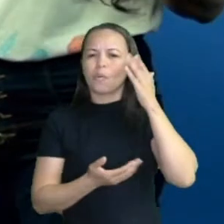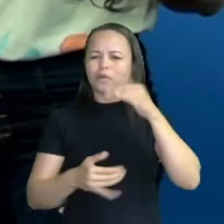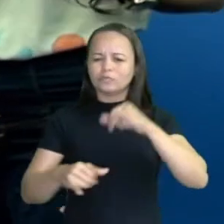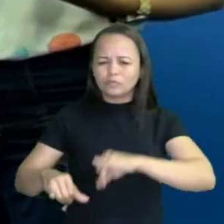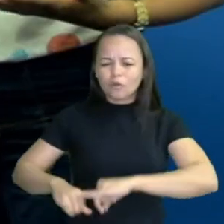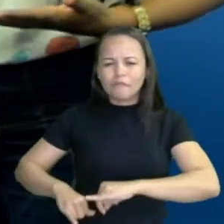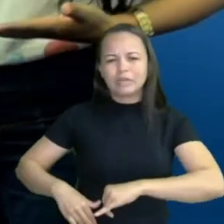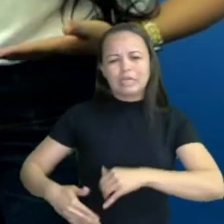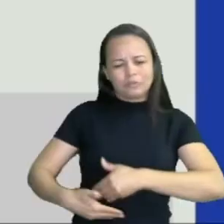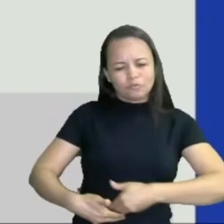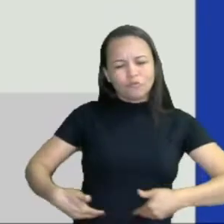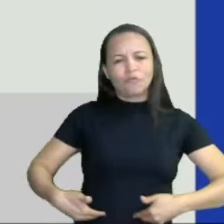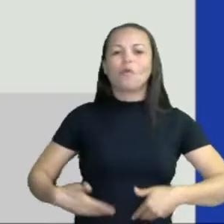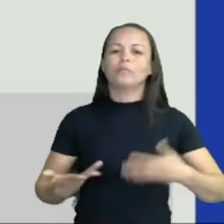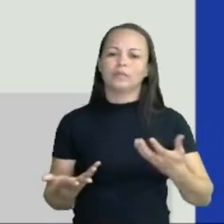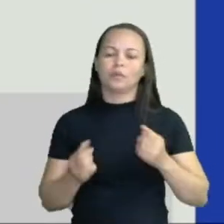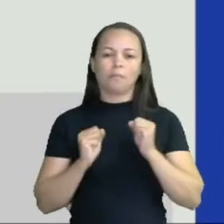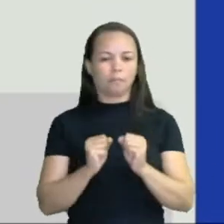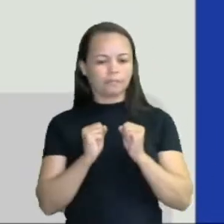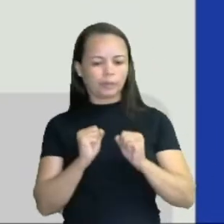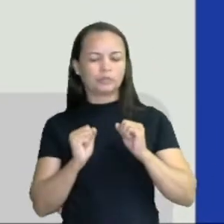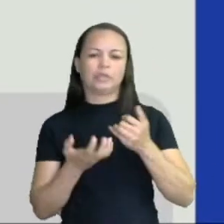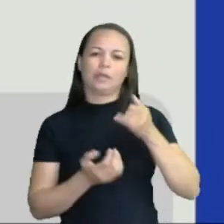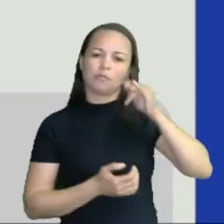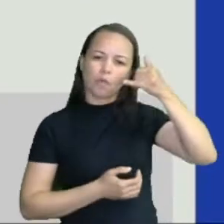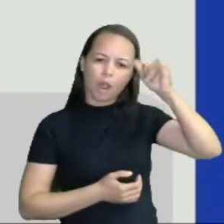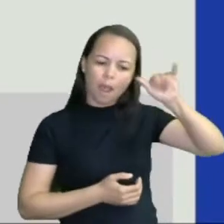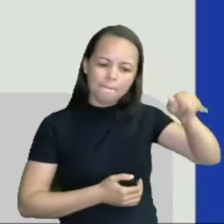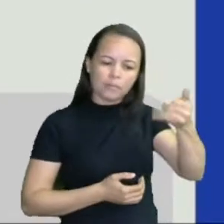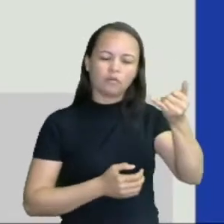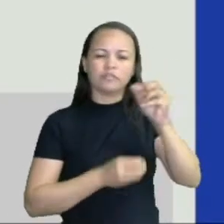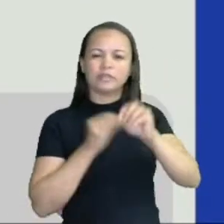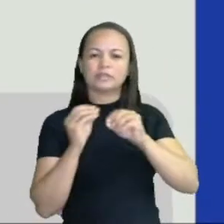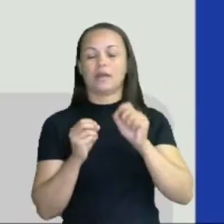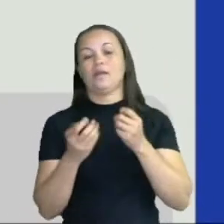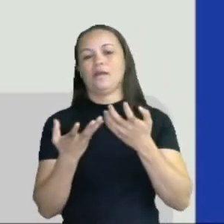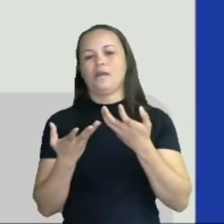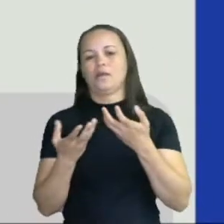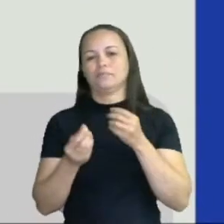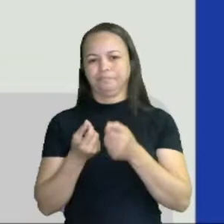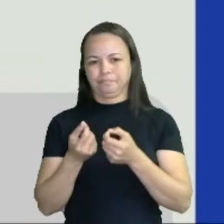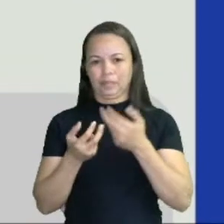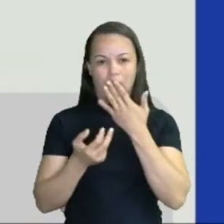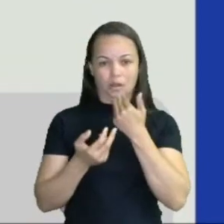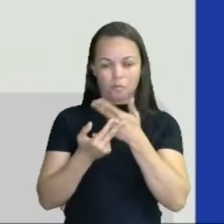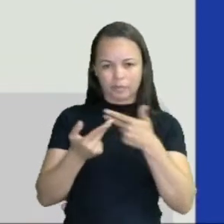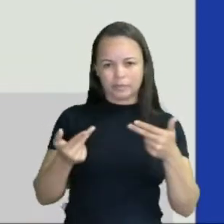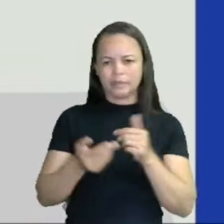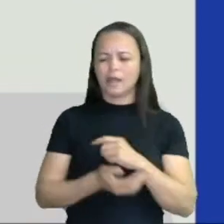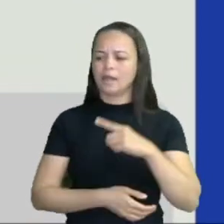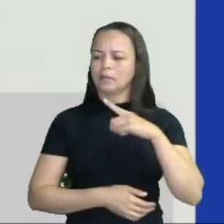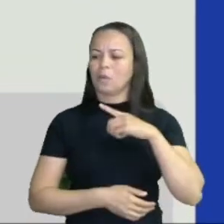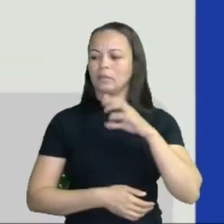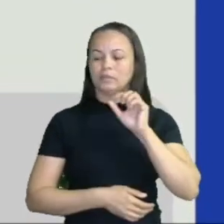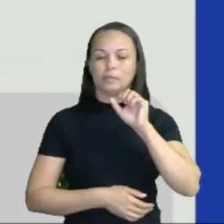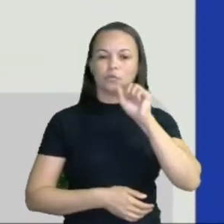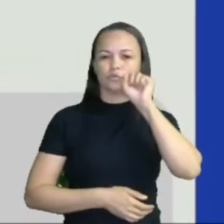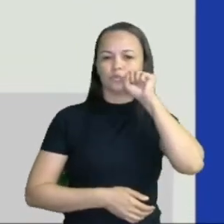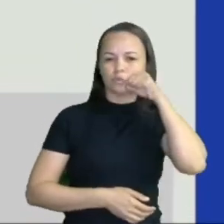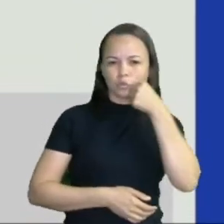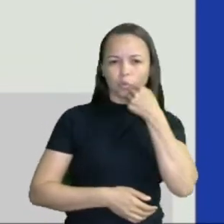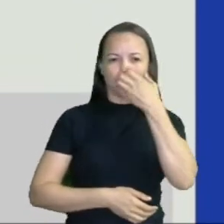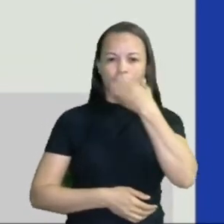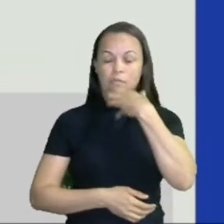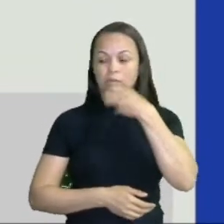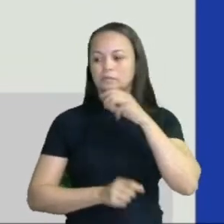ainda ajudar as pessoas. Então, aqui é um suco de casca de maçã. Temos aqui os ingredientes e o modo de preparo. Então,